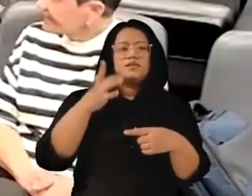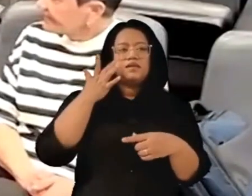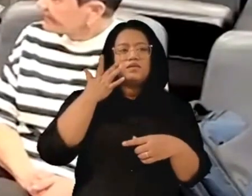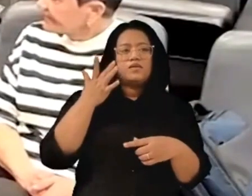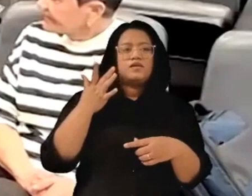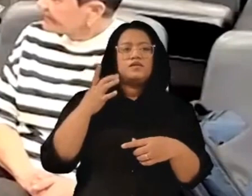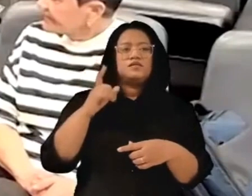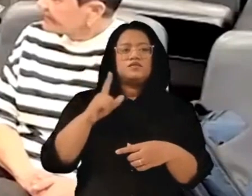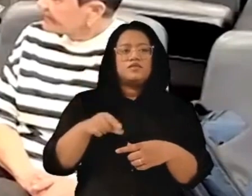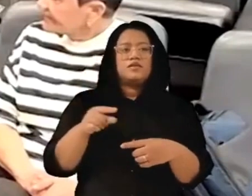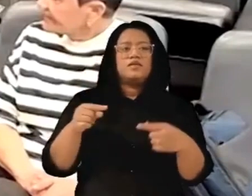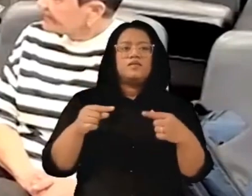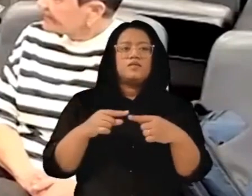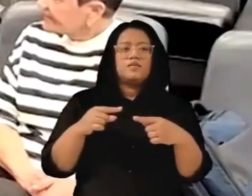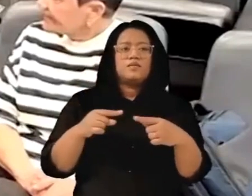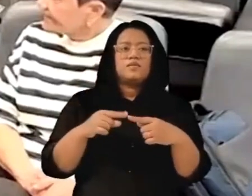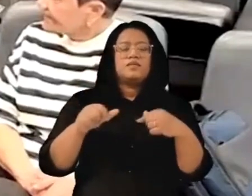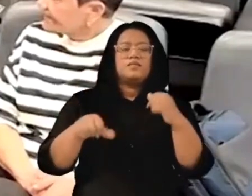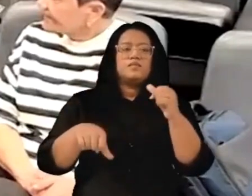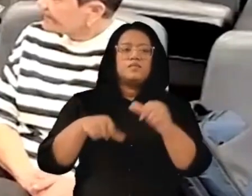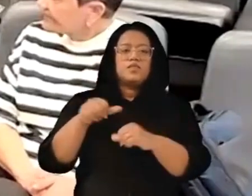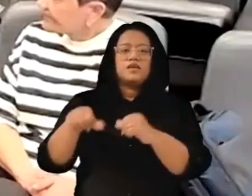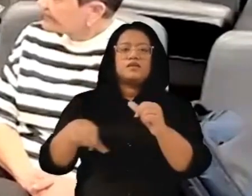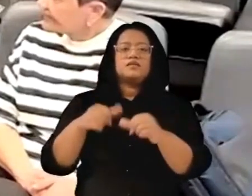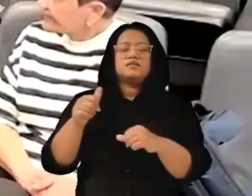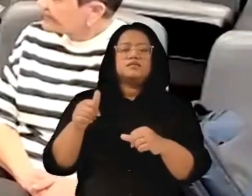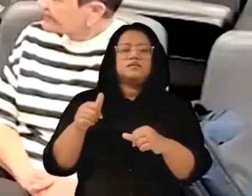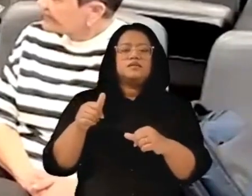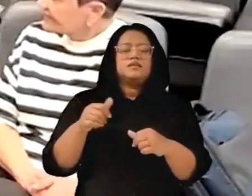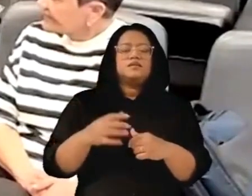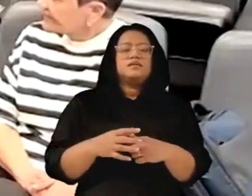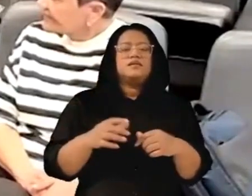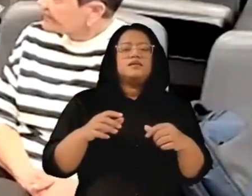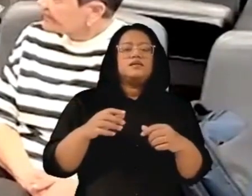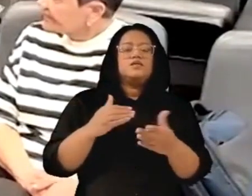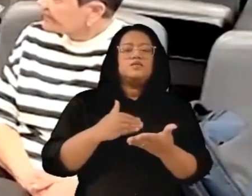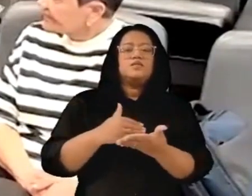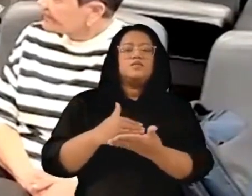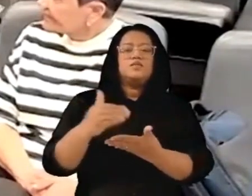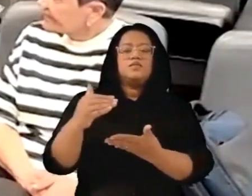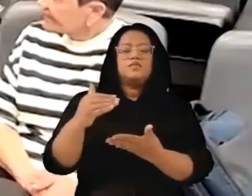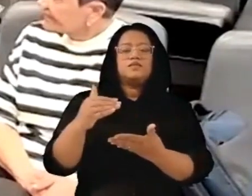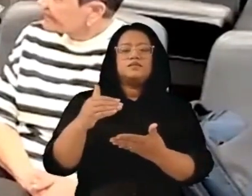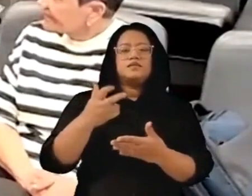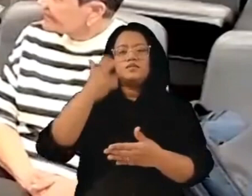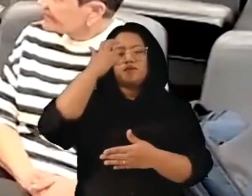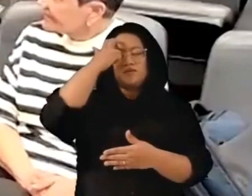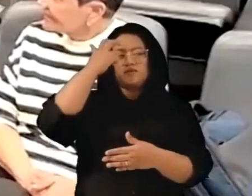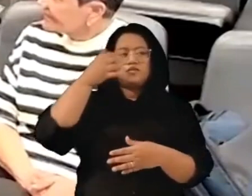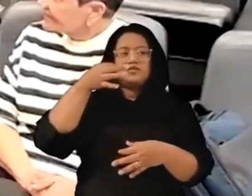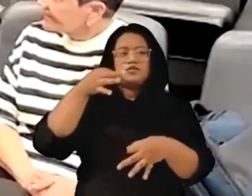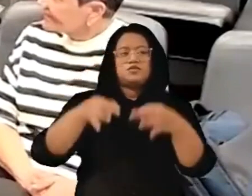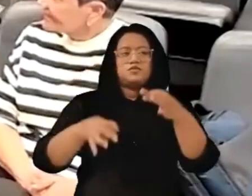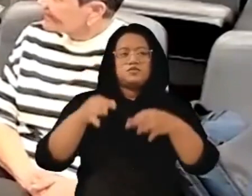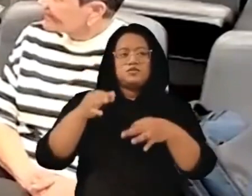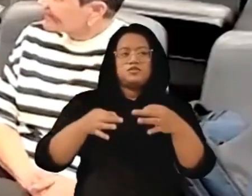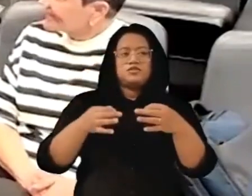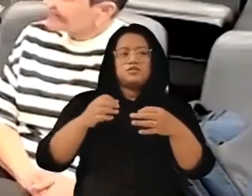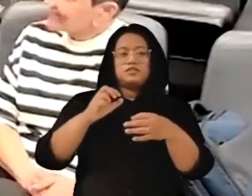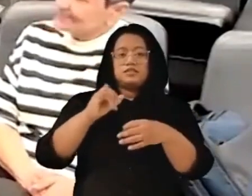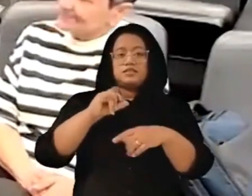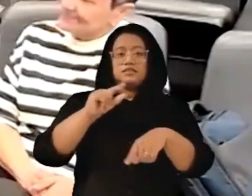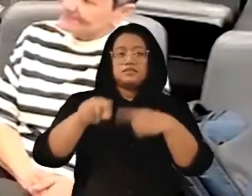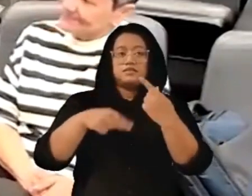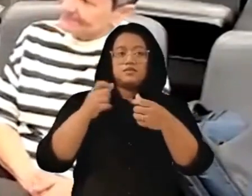de mudança paradigmática, né? Construção de uma cultura jurídica. E depois, se eu puder, eu queria fazer uma pergunta para o professor